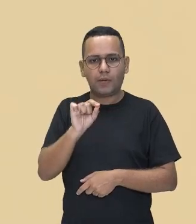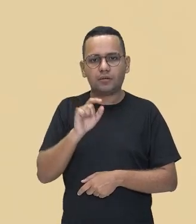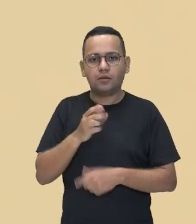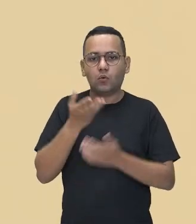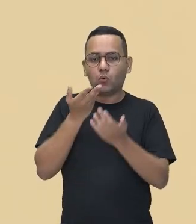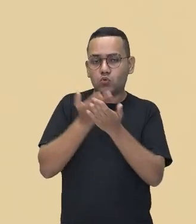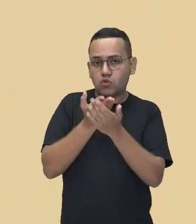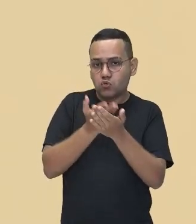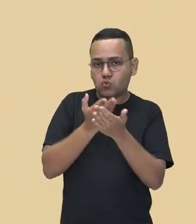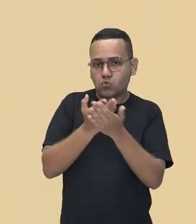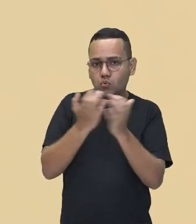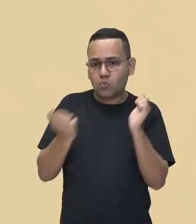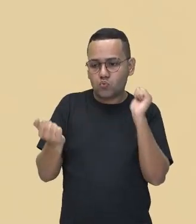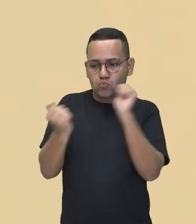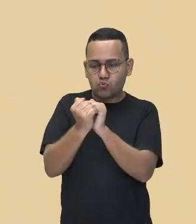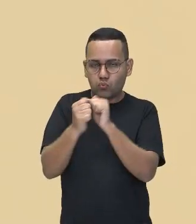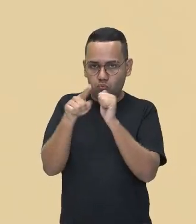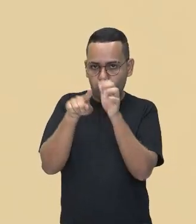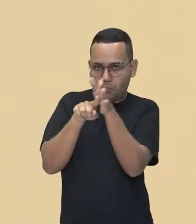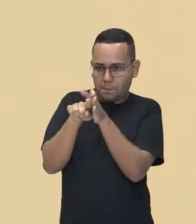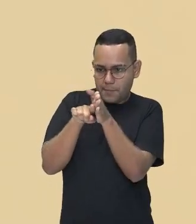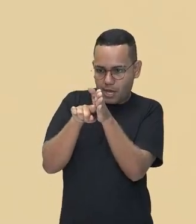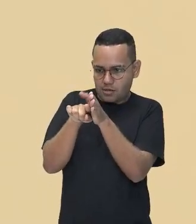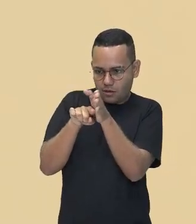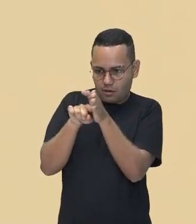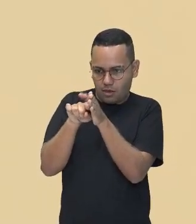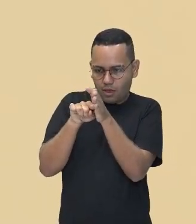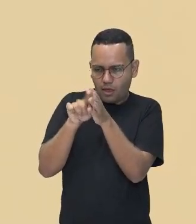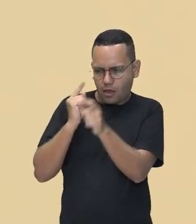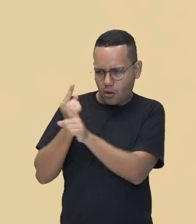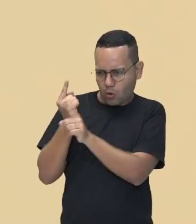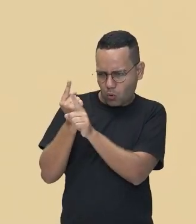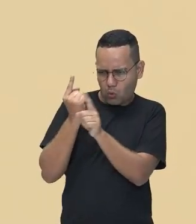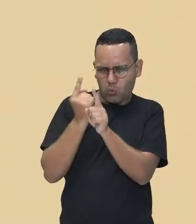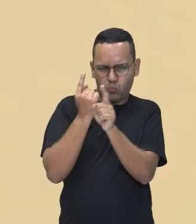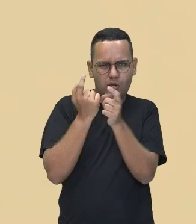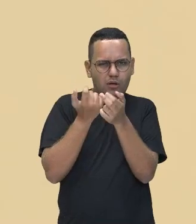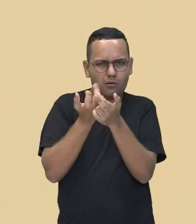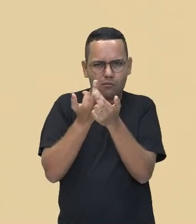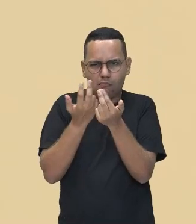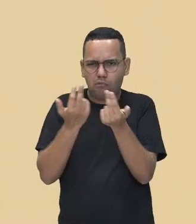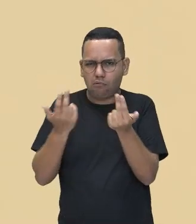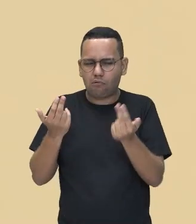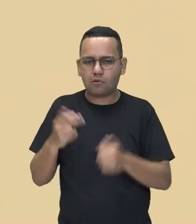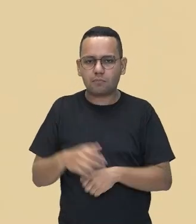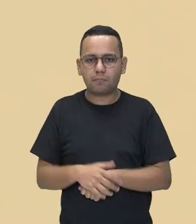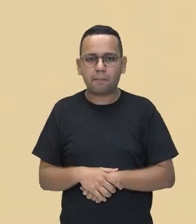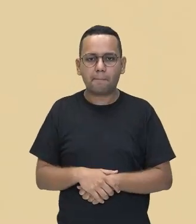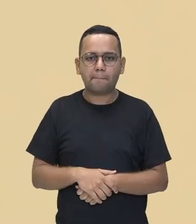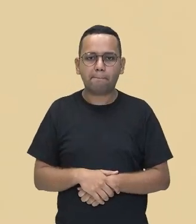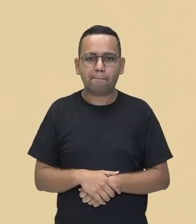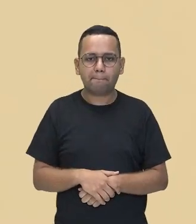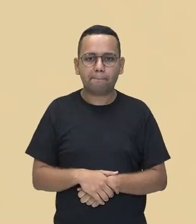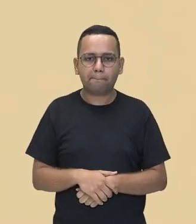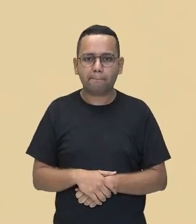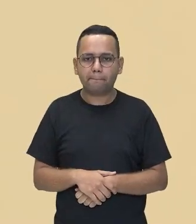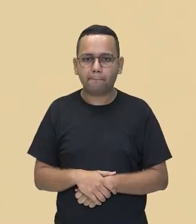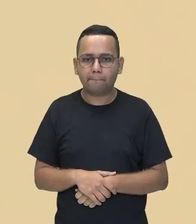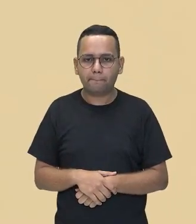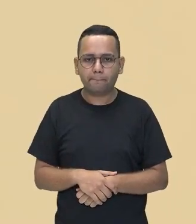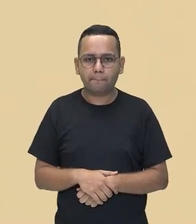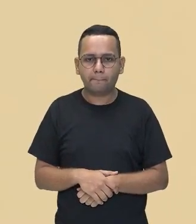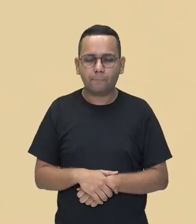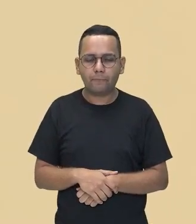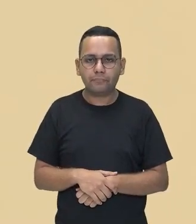estudos com a pesquisa, né? E isso pode levar muito bem, né, a você pensar para a